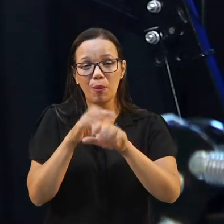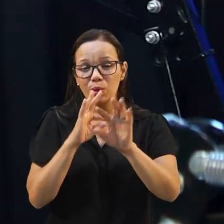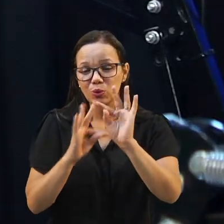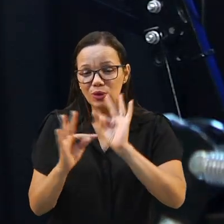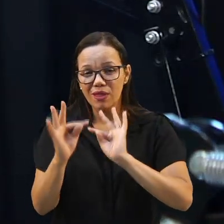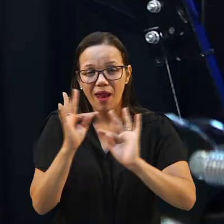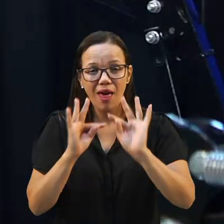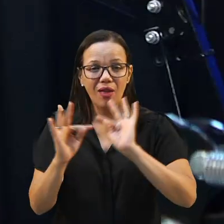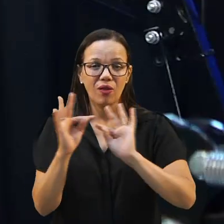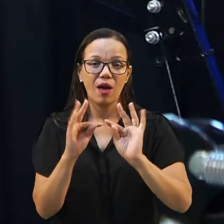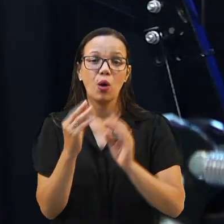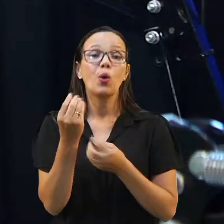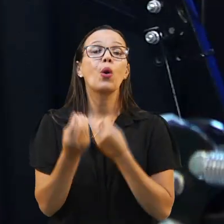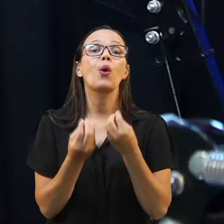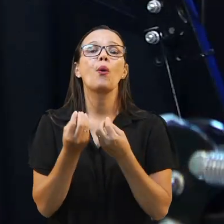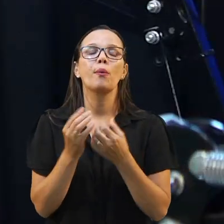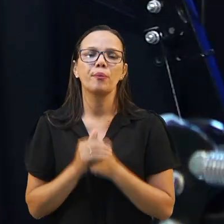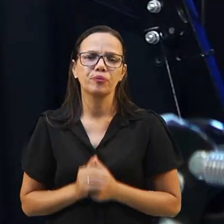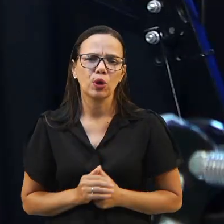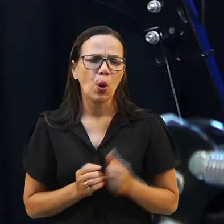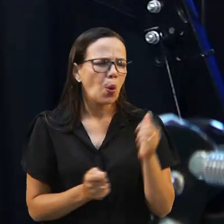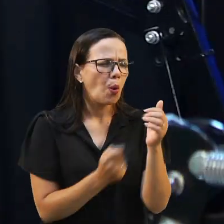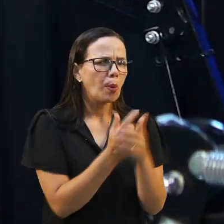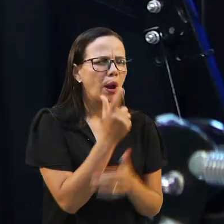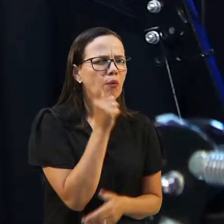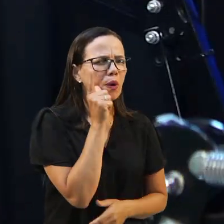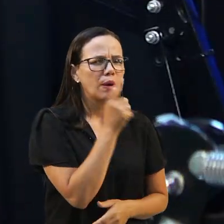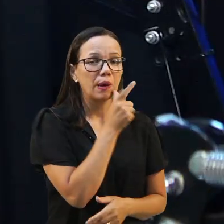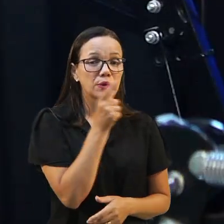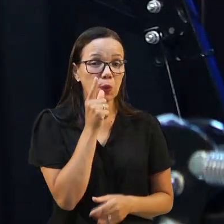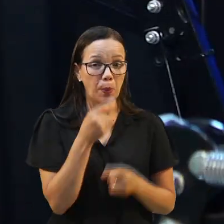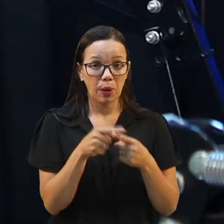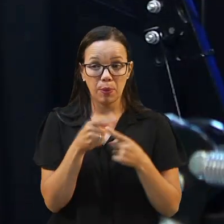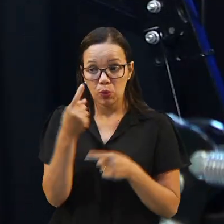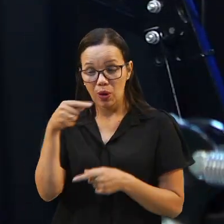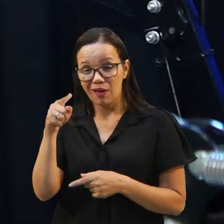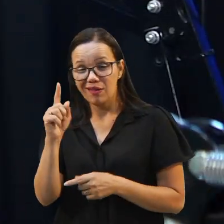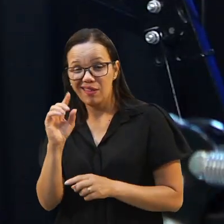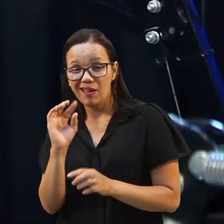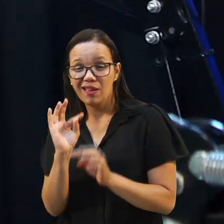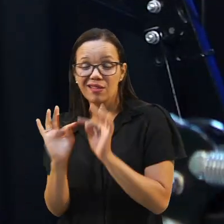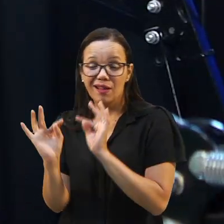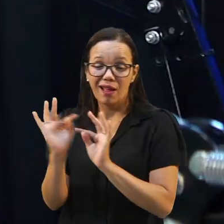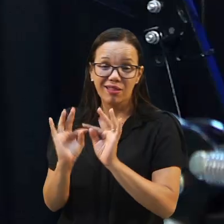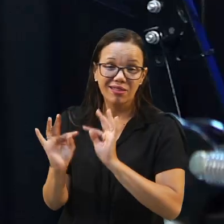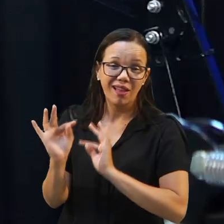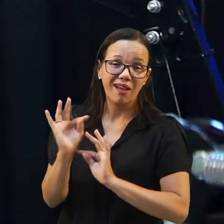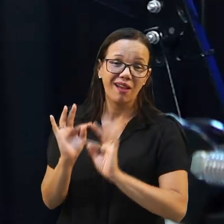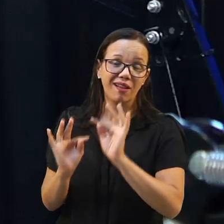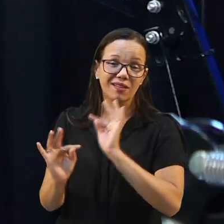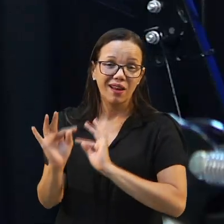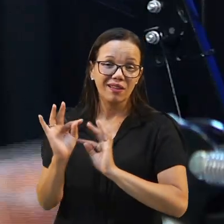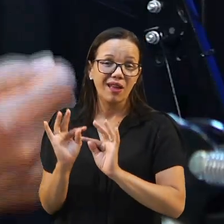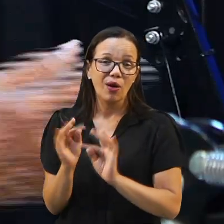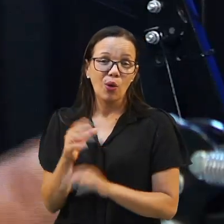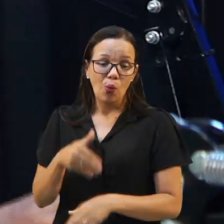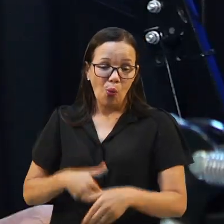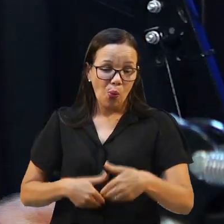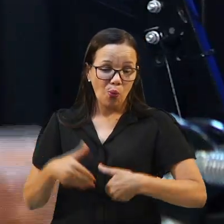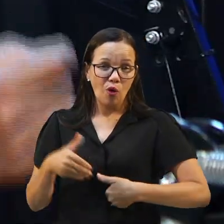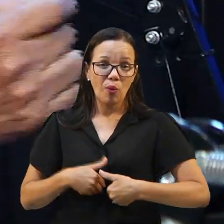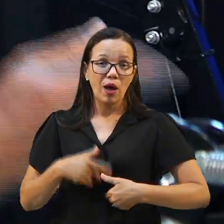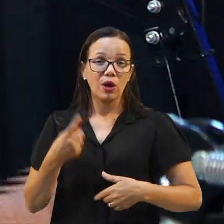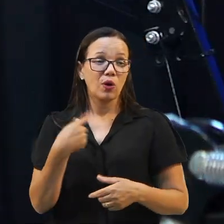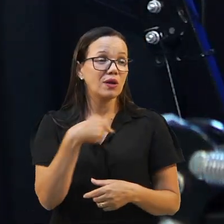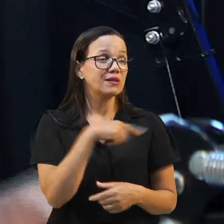tratamento. De que forma? Comprando lanche, porque a pessoa ia fazer tratamento de câncer com fome. Então a gente passava